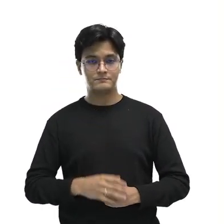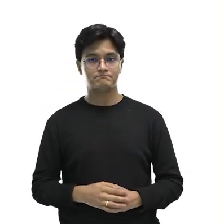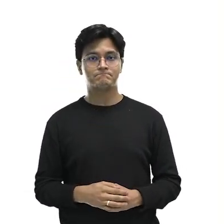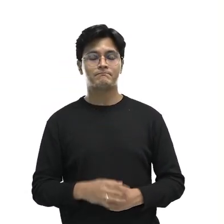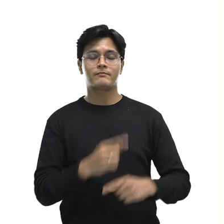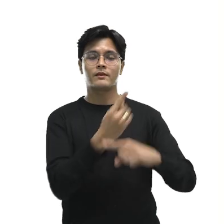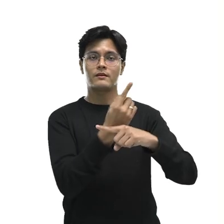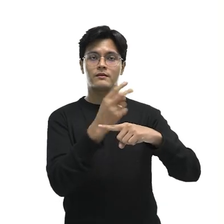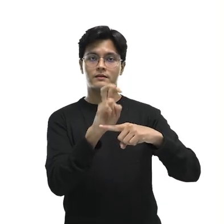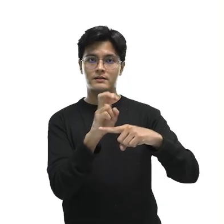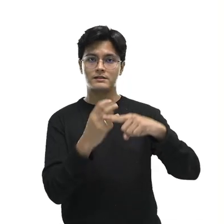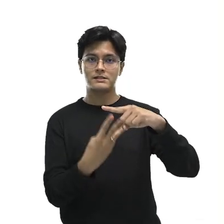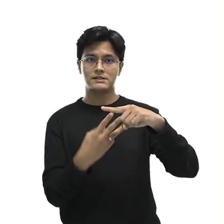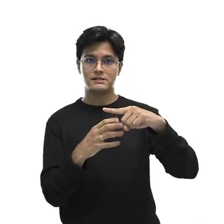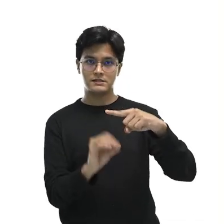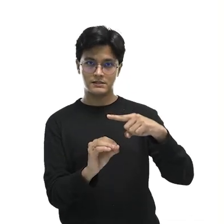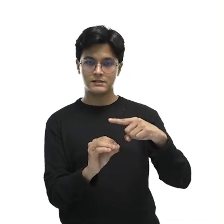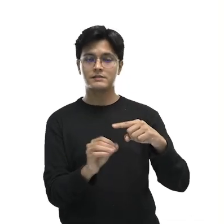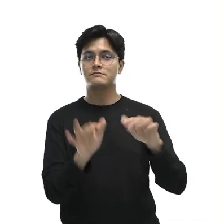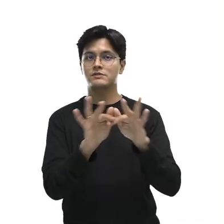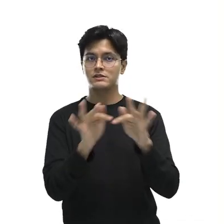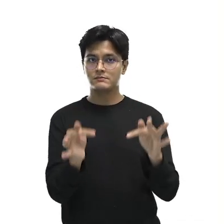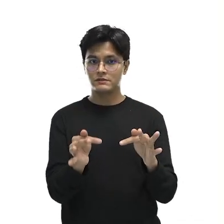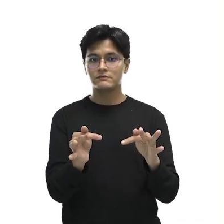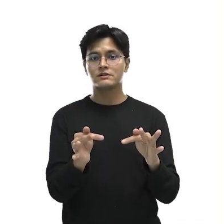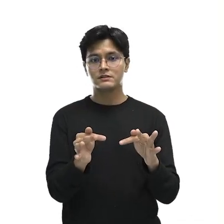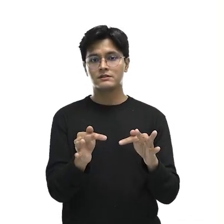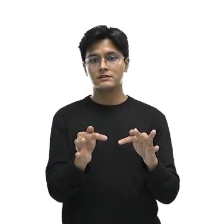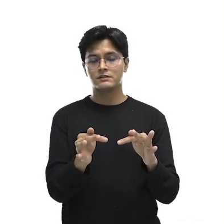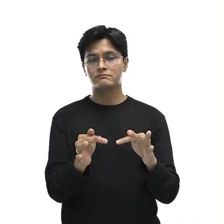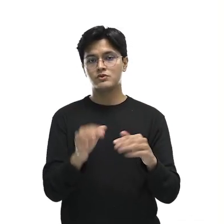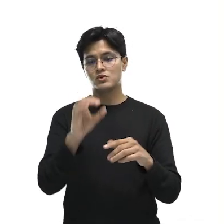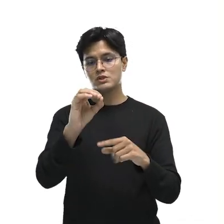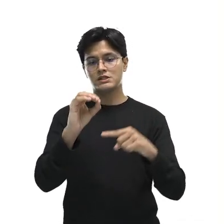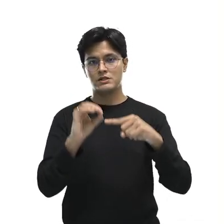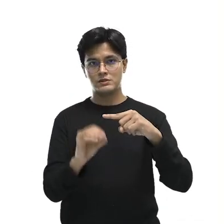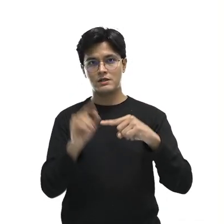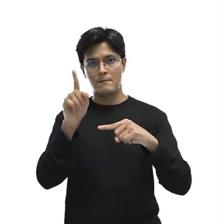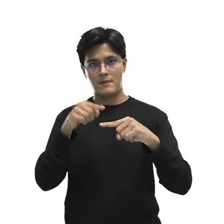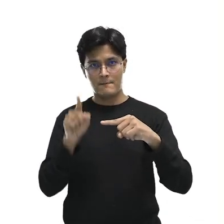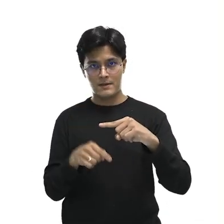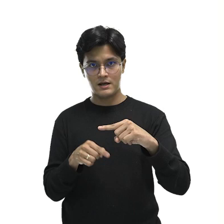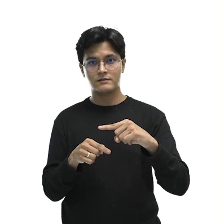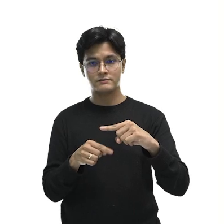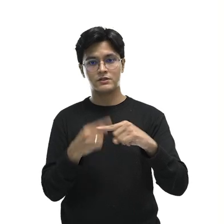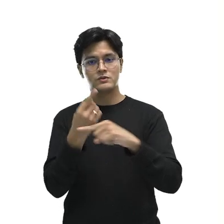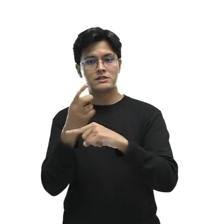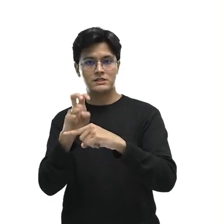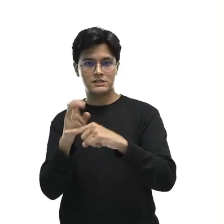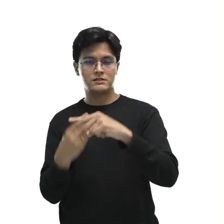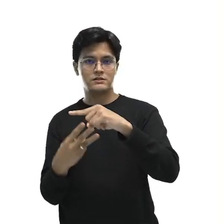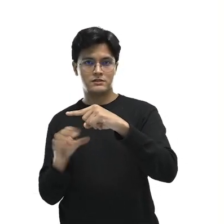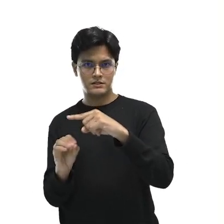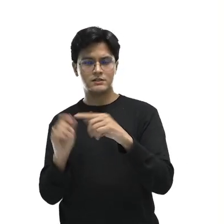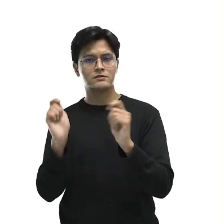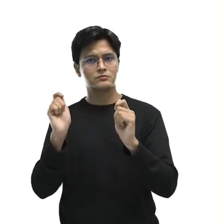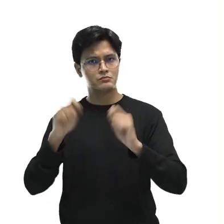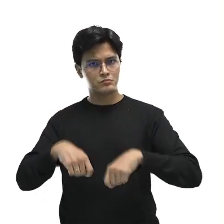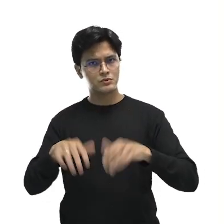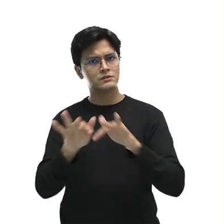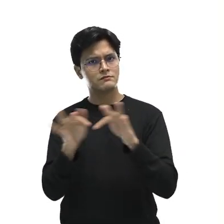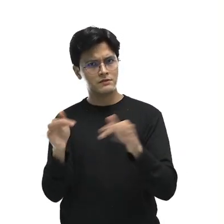sobre 30, tudo bem? Simplifiquei aqui zerinho em cima, zerinho embaixo, ficou 15 sobre 30. Dá para simplificar mais um pouquinho aqui,